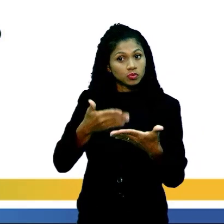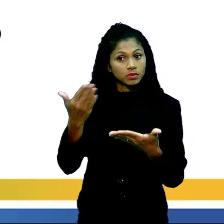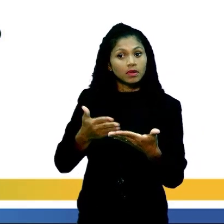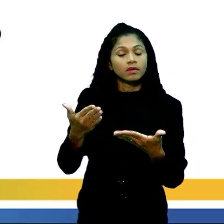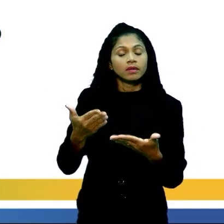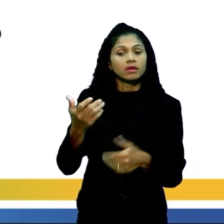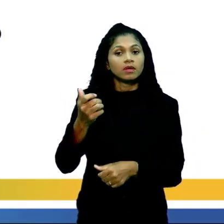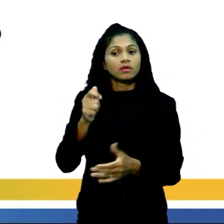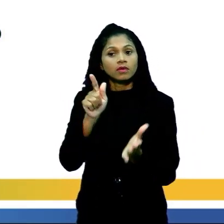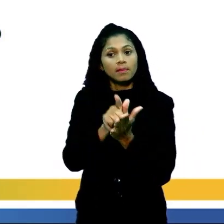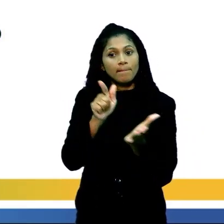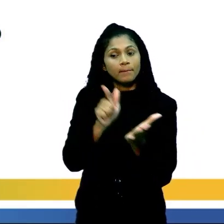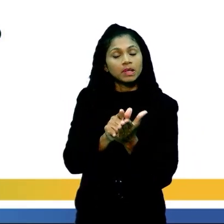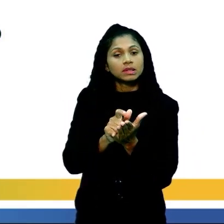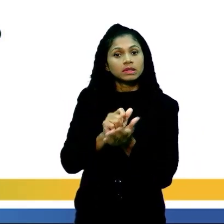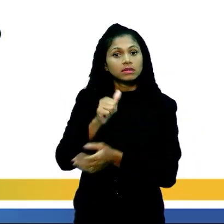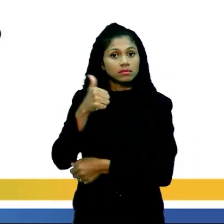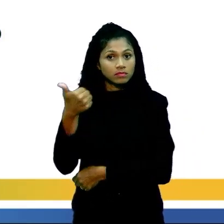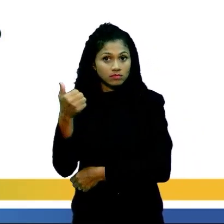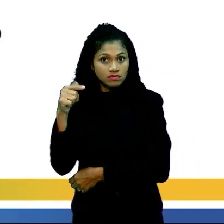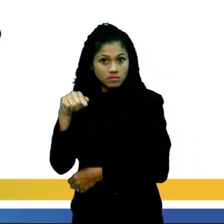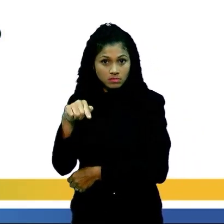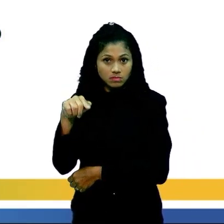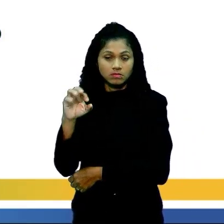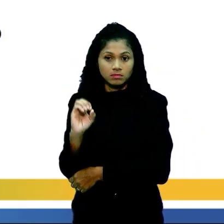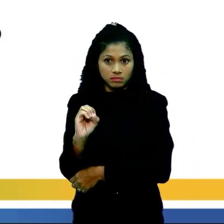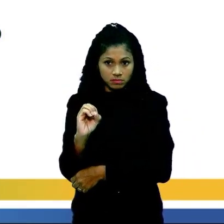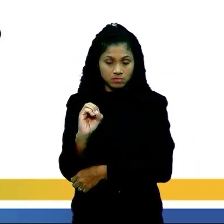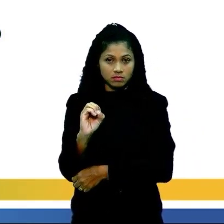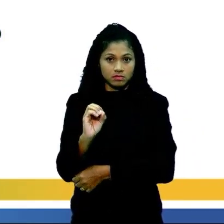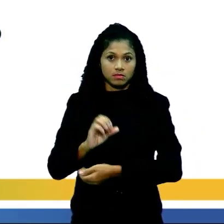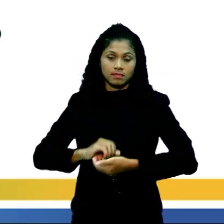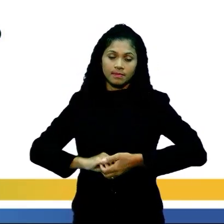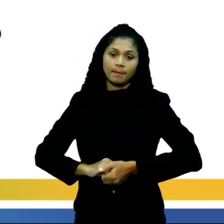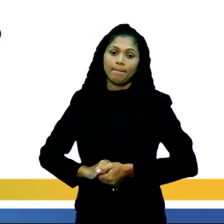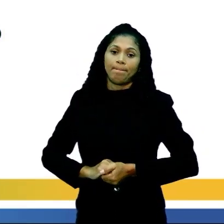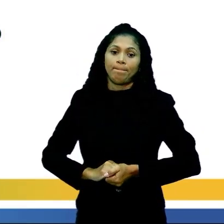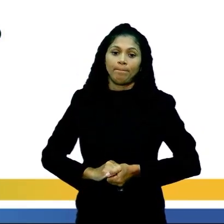Enem, página 170.